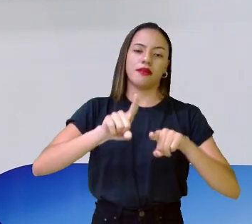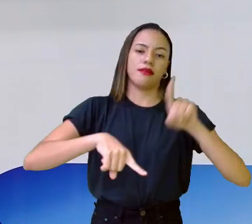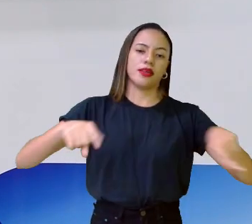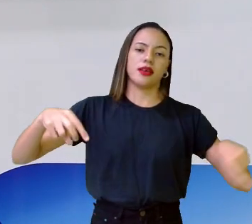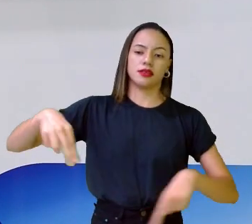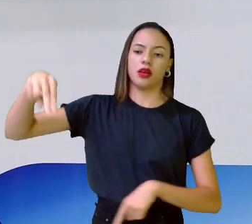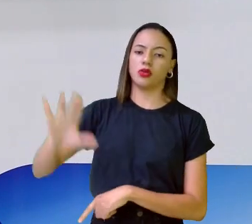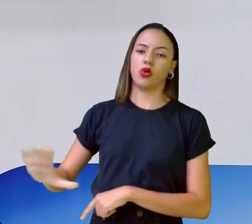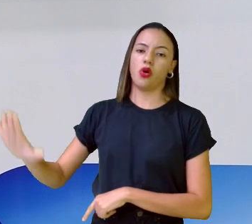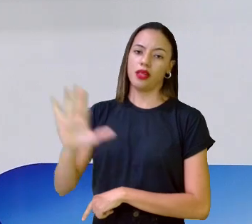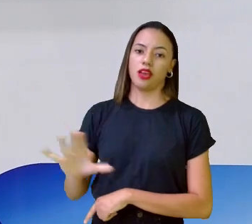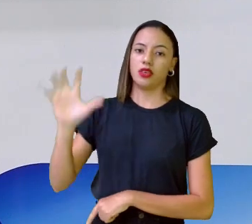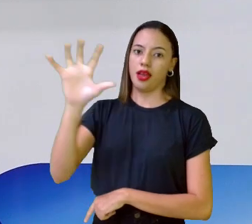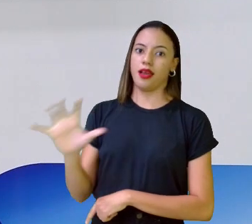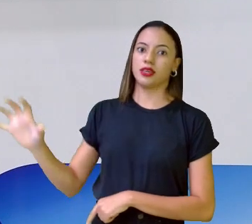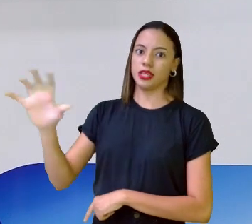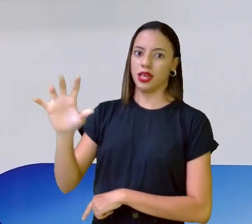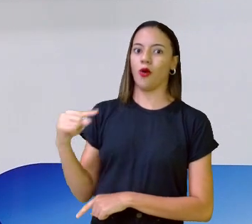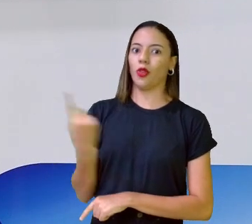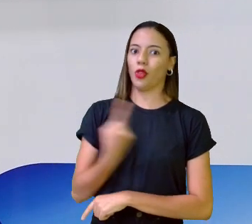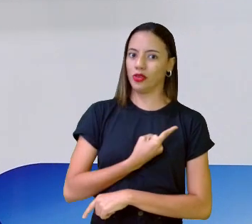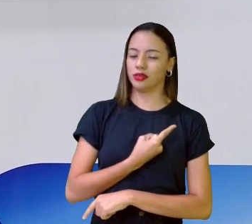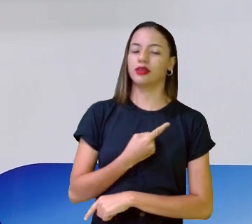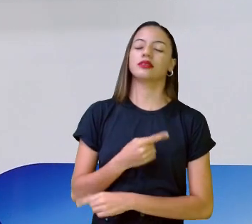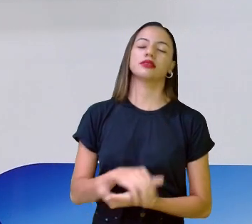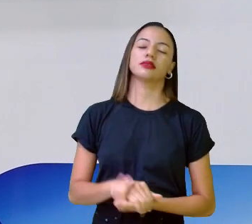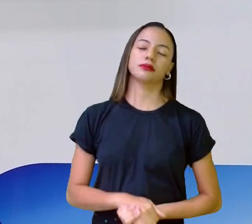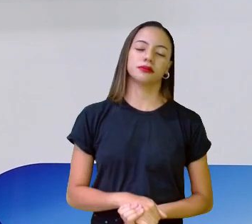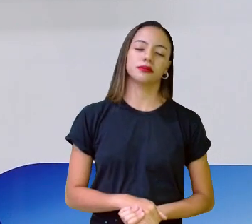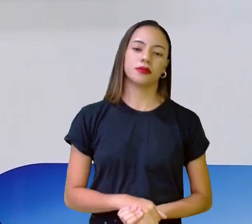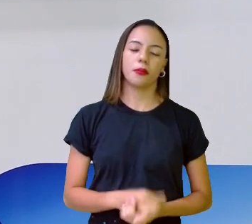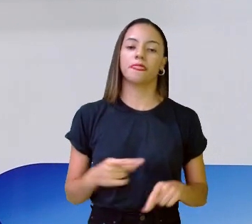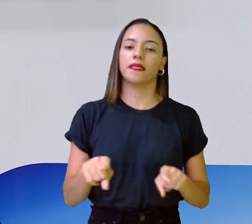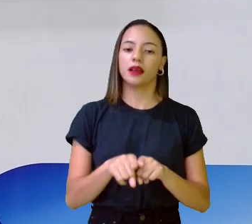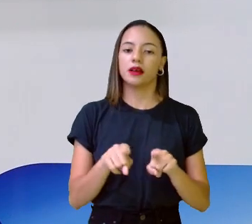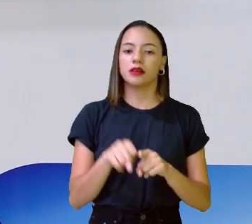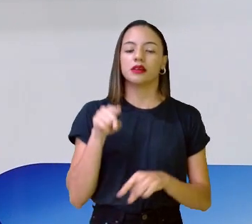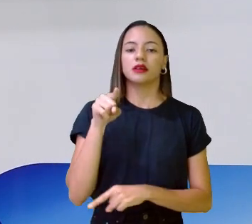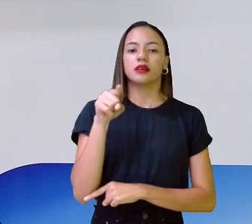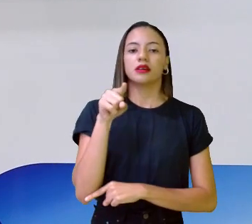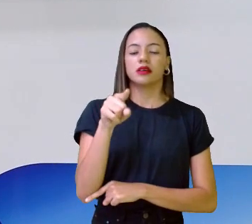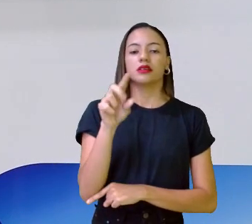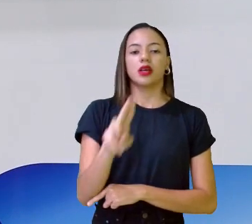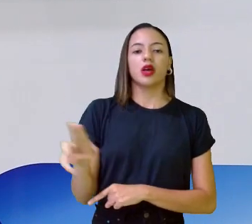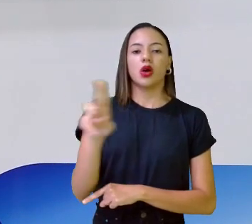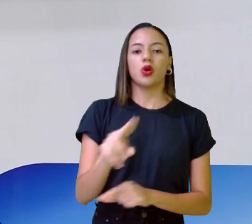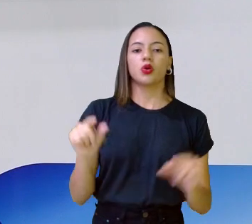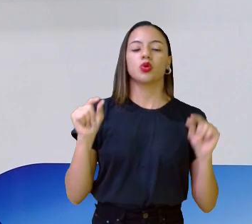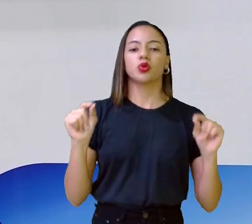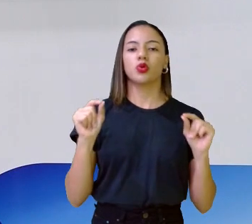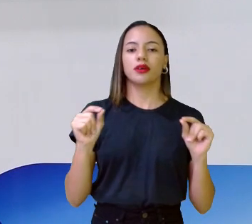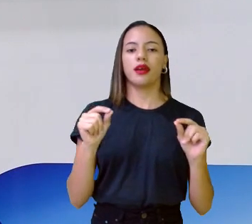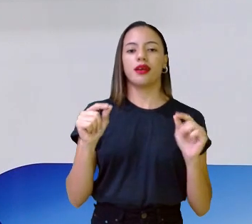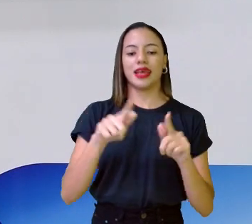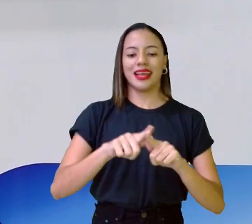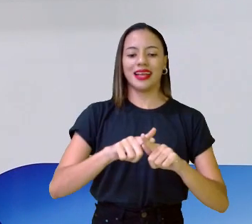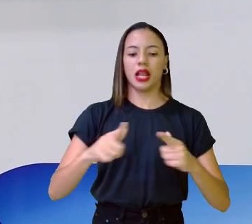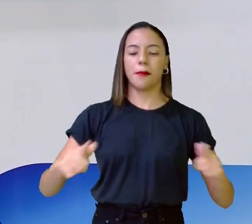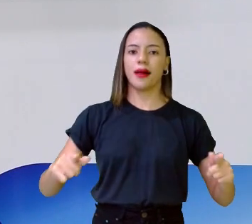nossa região, mas também você faz uso de uma gramática internalizada que